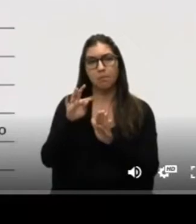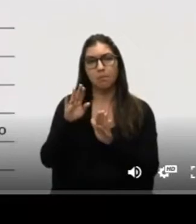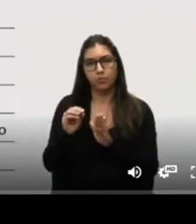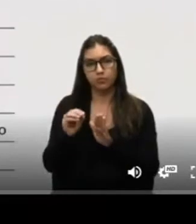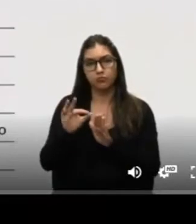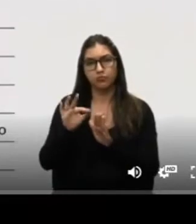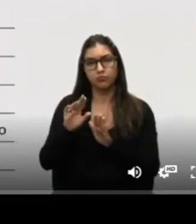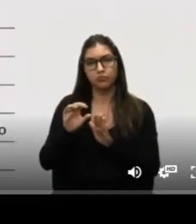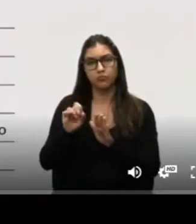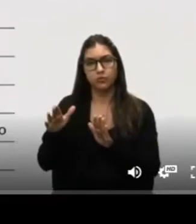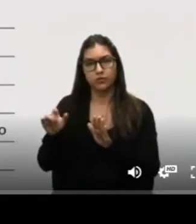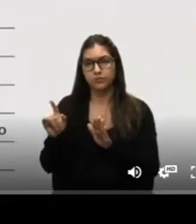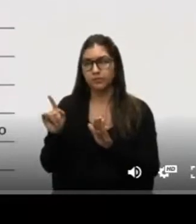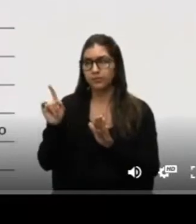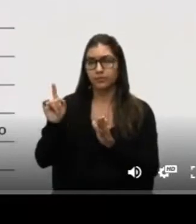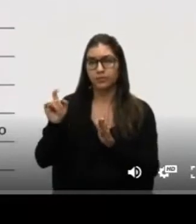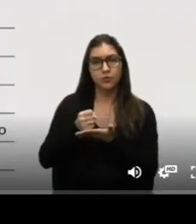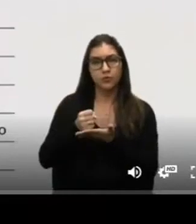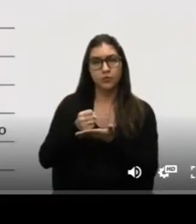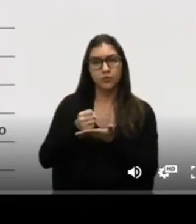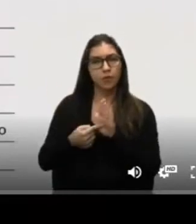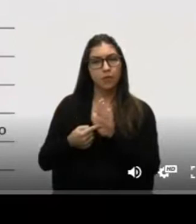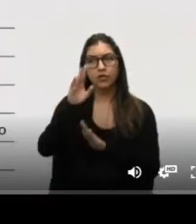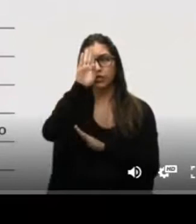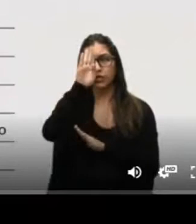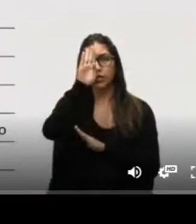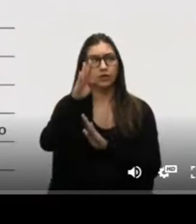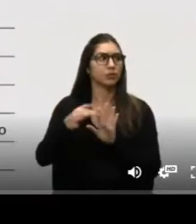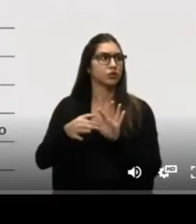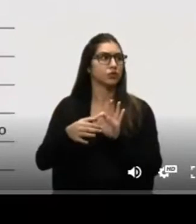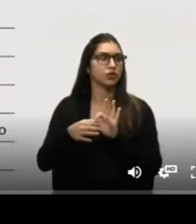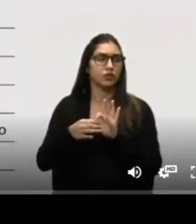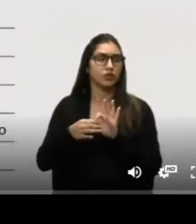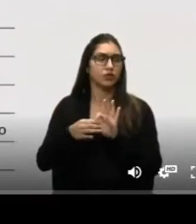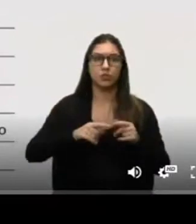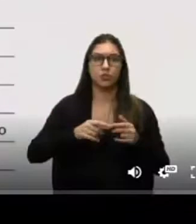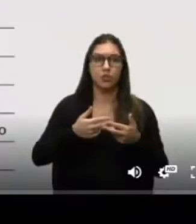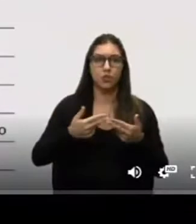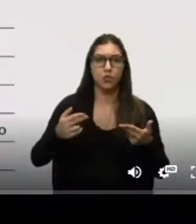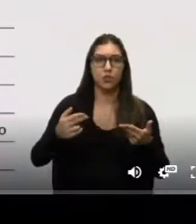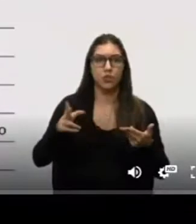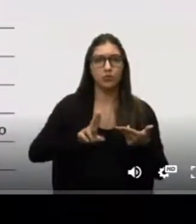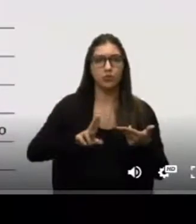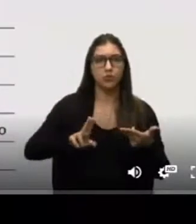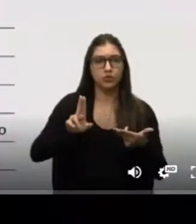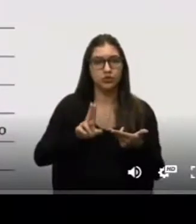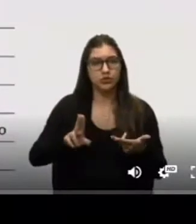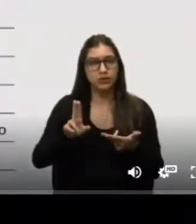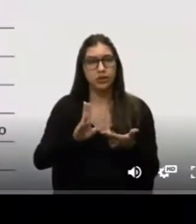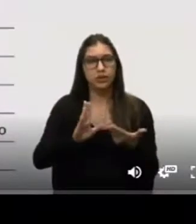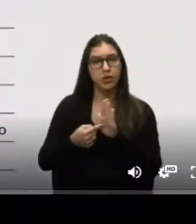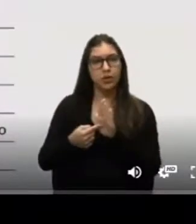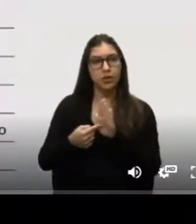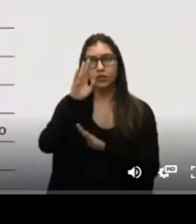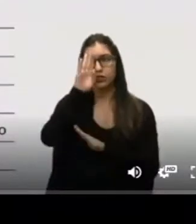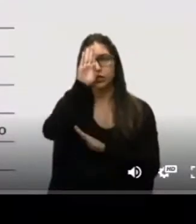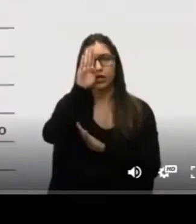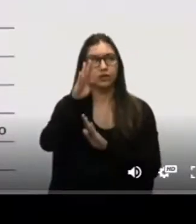Nós temos também o suporte de amostra para a determinação de ponto de fusão. Esse suporte de amostra ele está